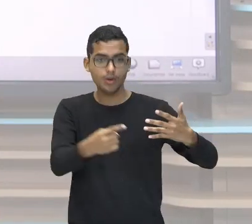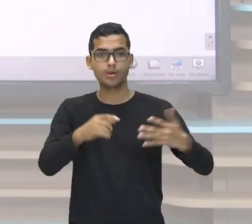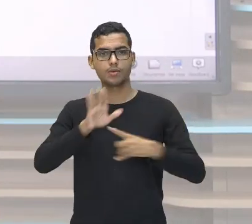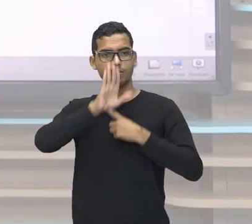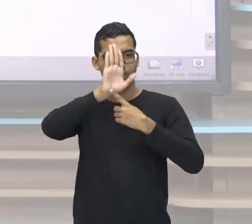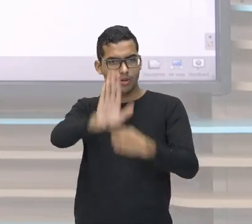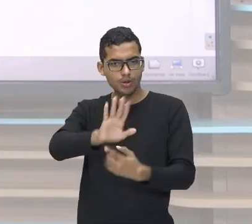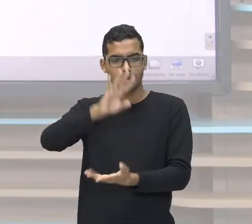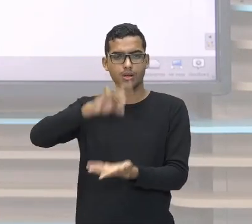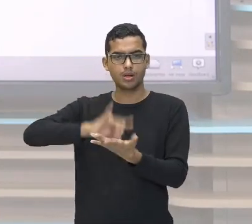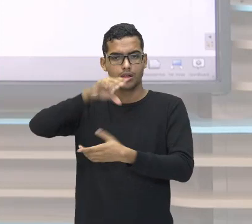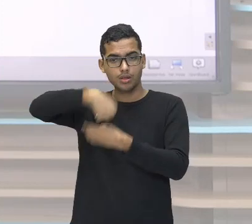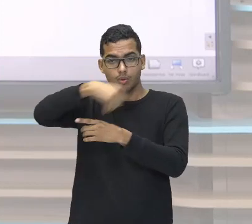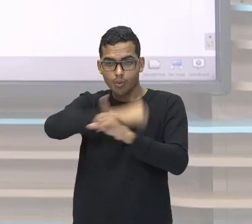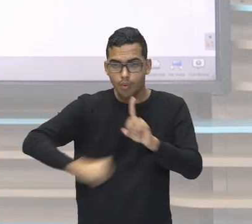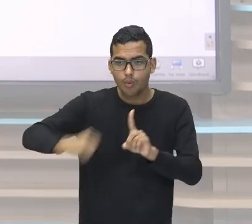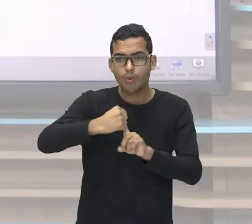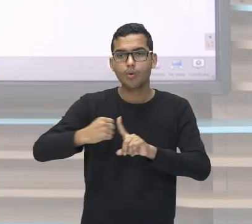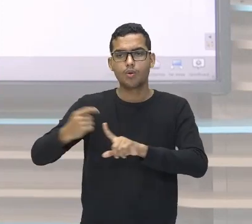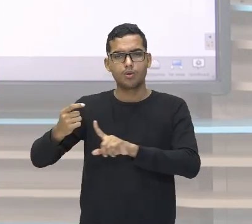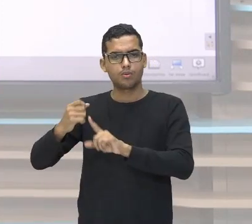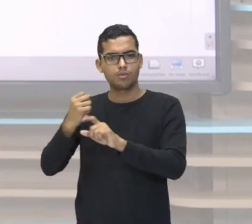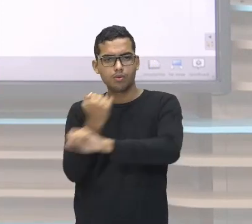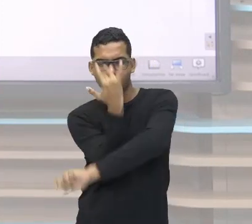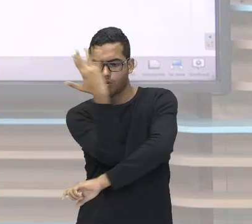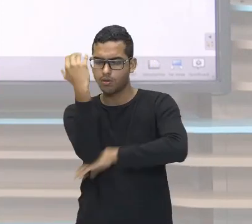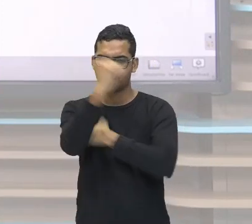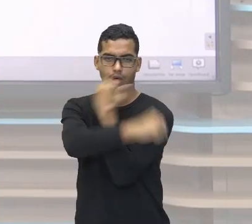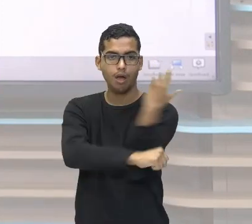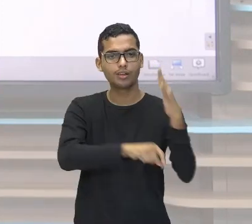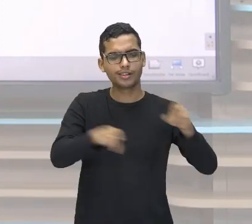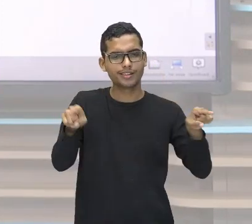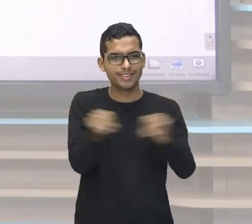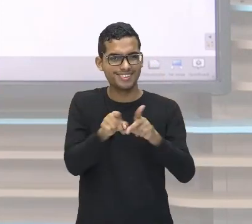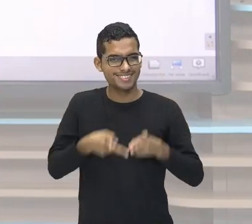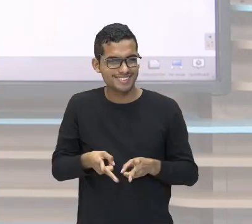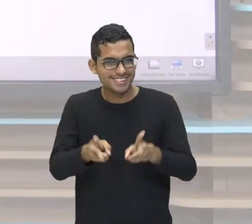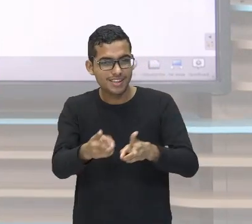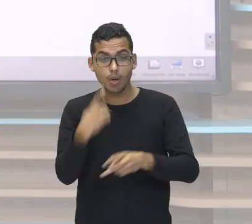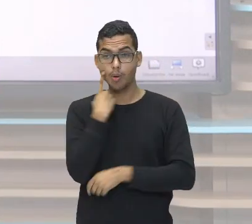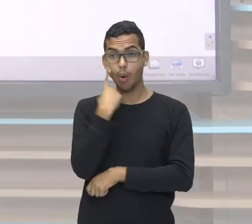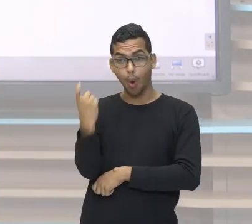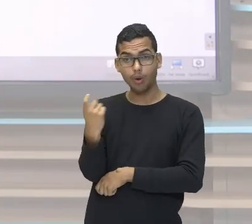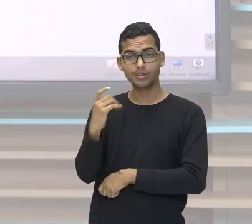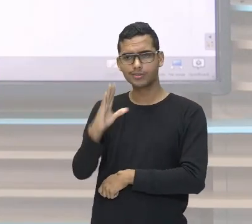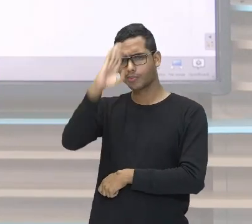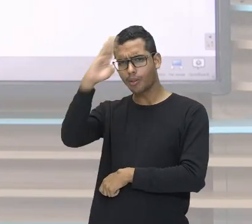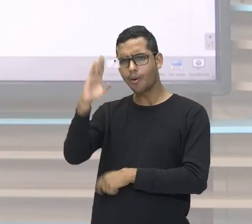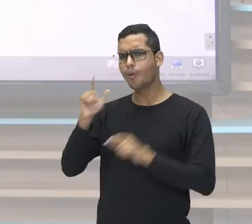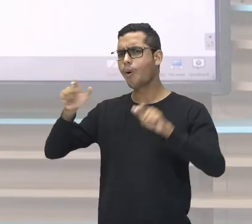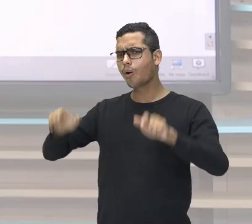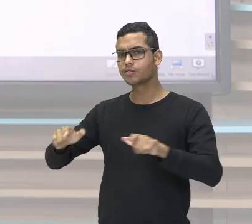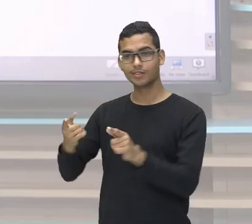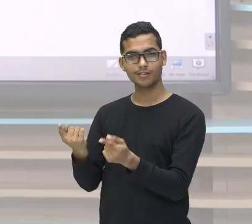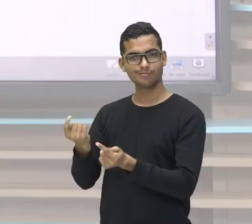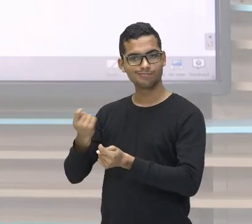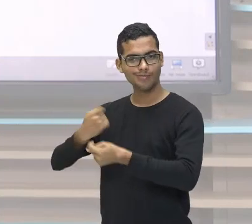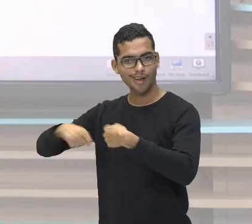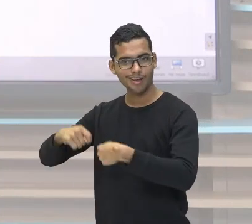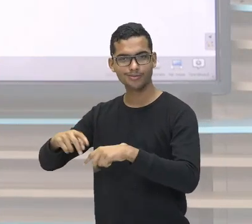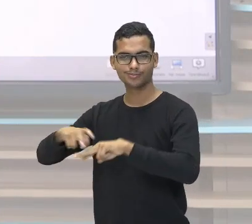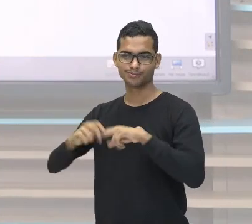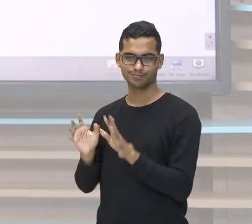postas no meio social, ambiental e etc., acaba pesando mais o interesse econômico, né? Por isso que é um bloco